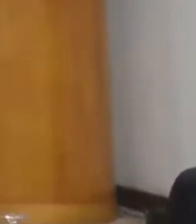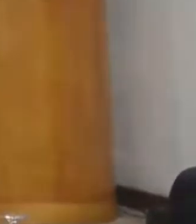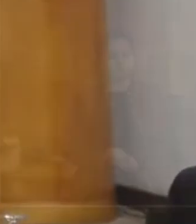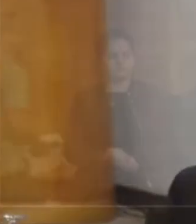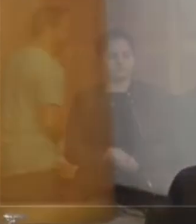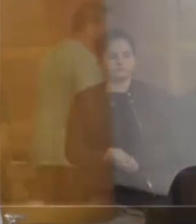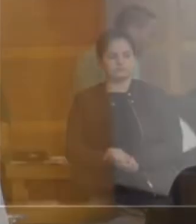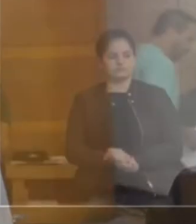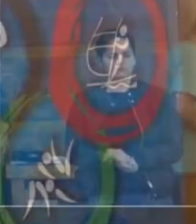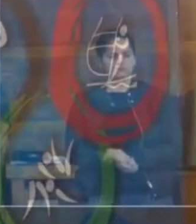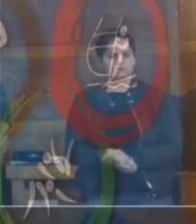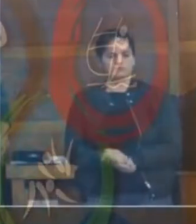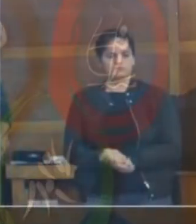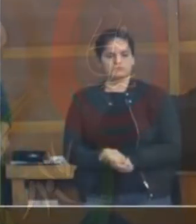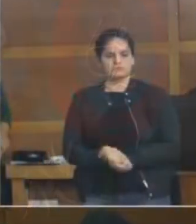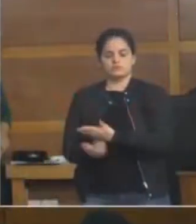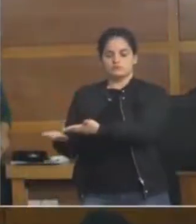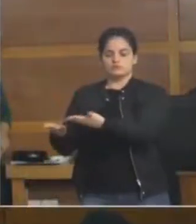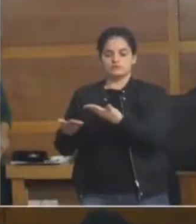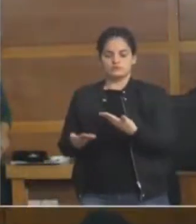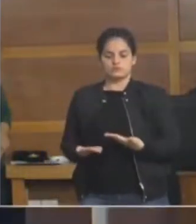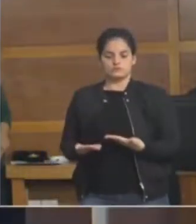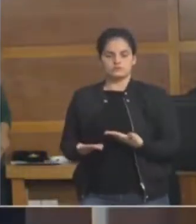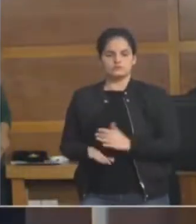sempre levando o nome de nossa cidade